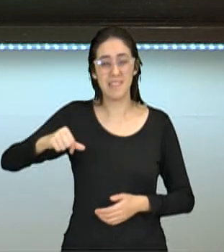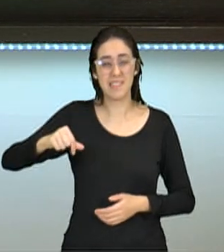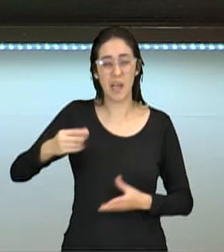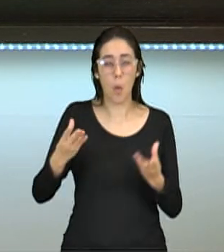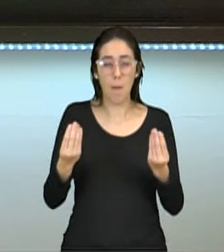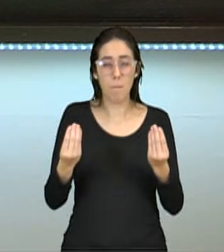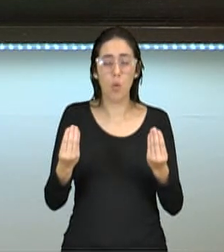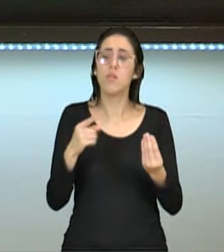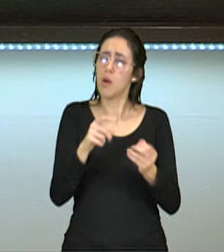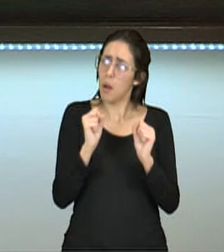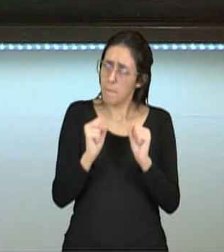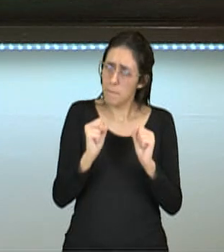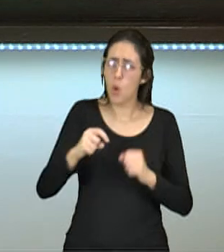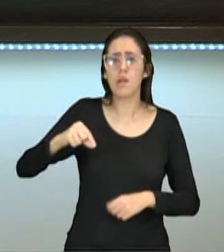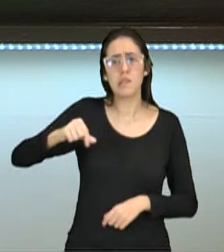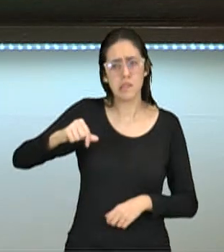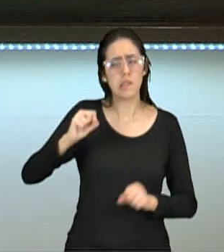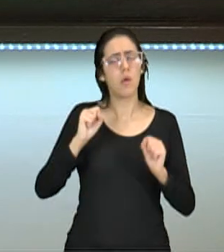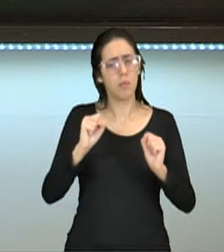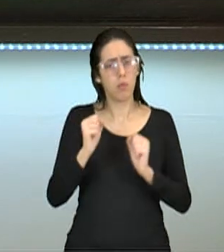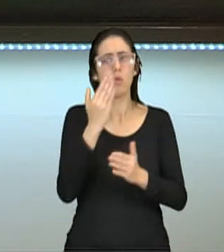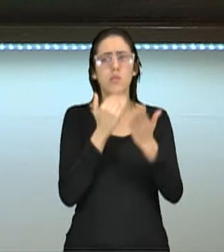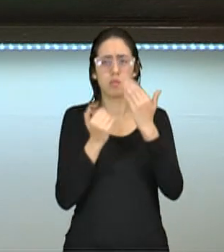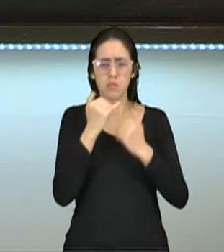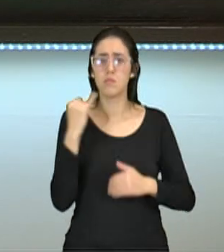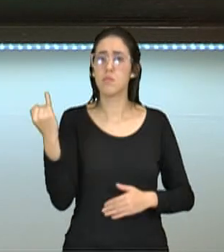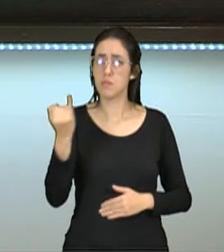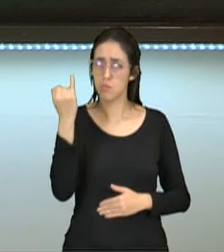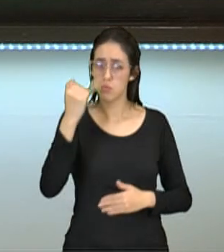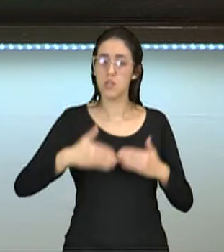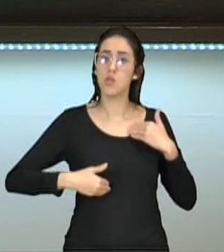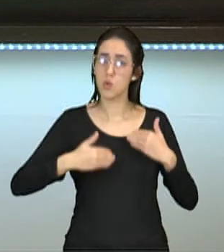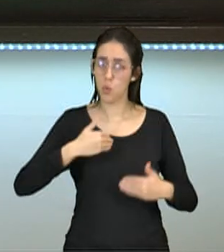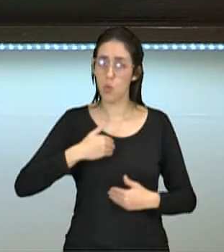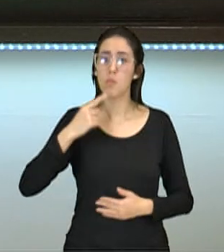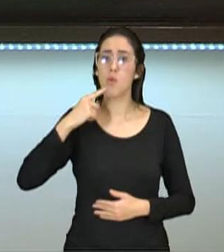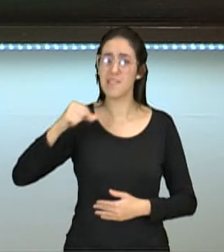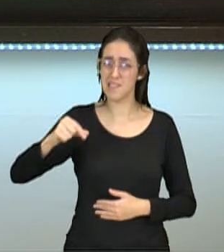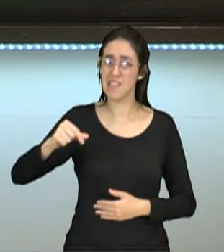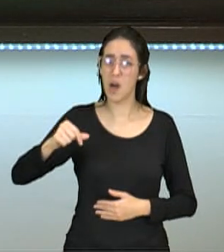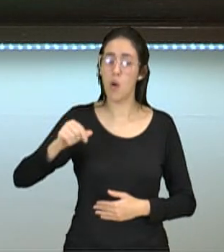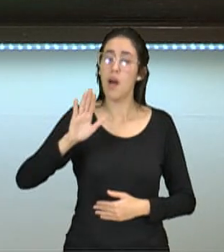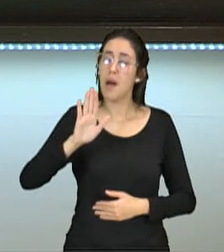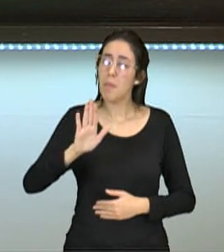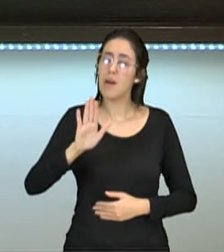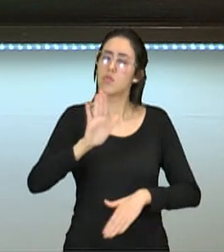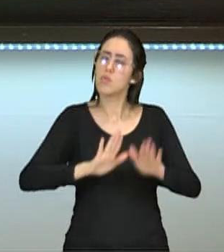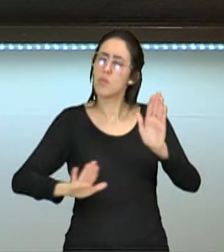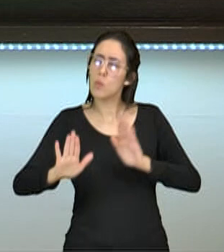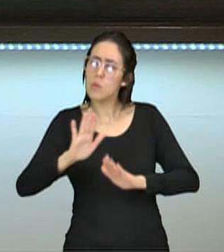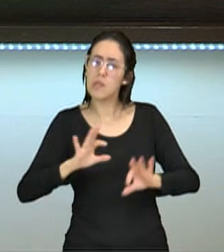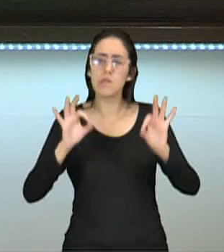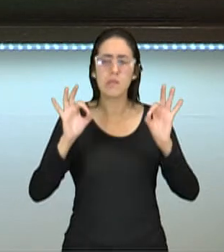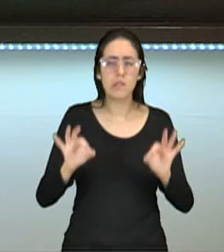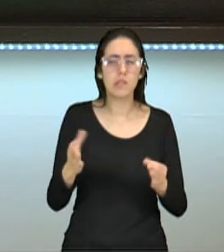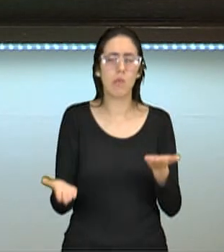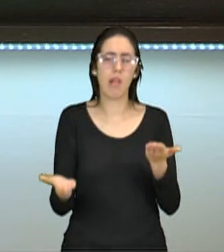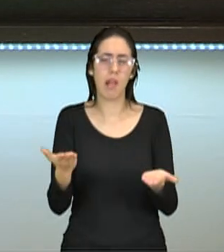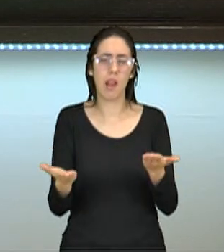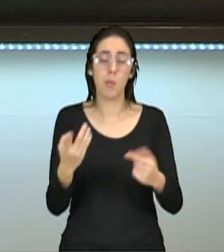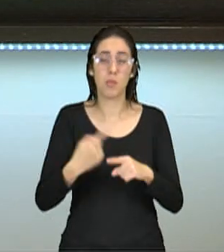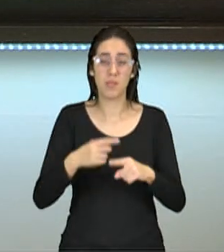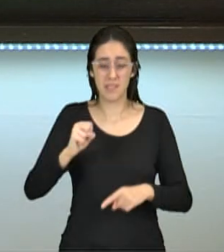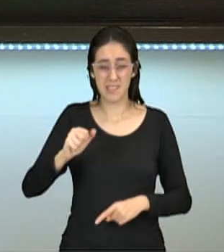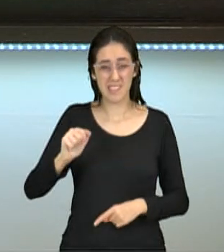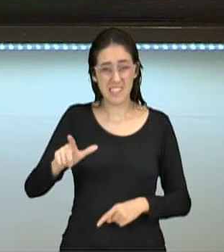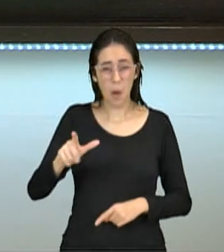para excluir o sal da alimentação. O sal é importante para o corpo, mas consumir com moderação, porque o excesso de